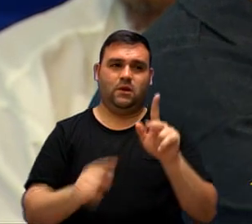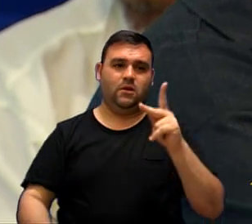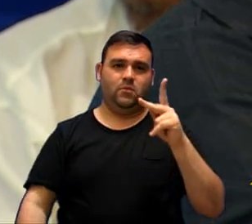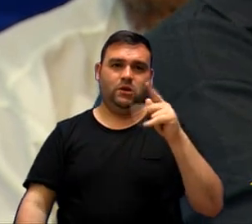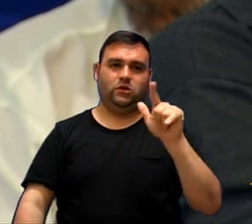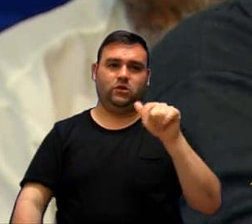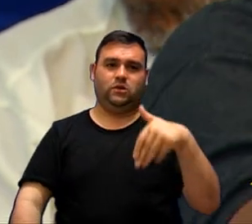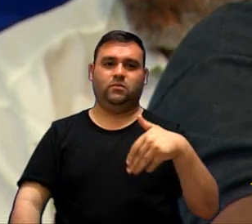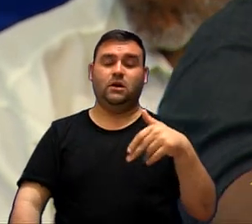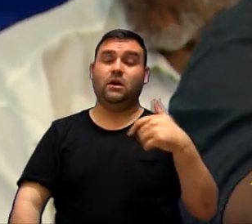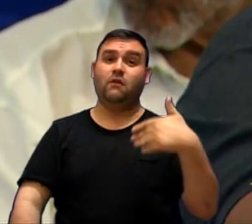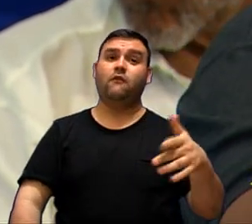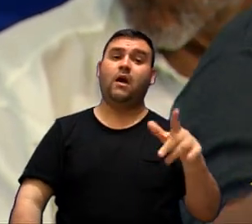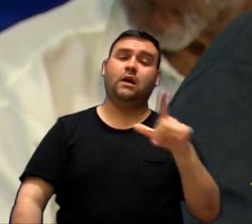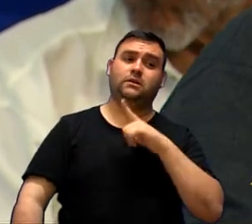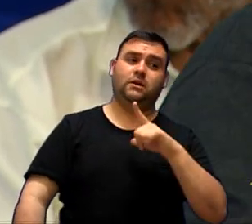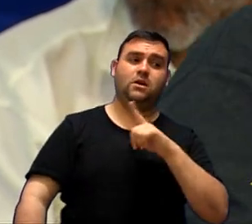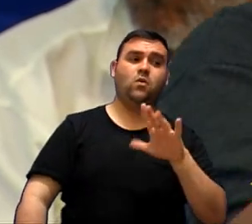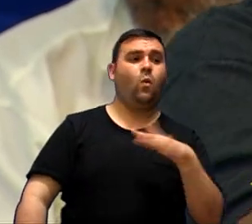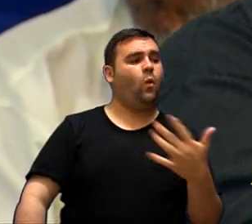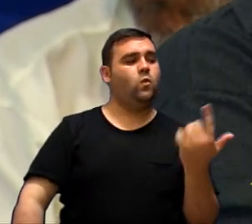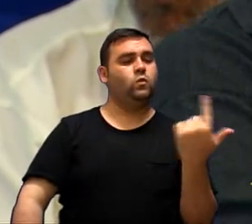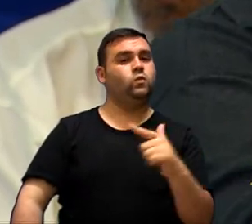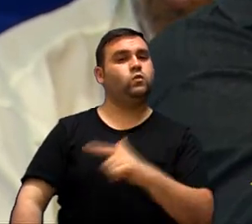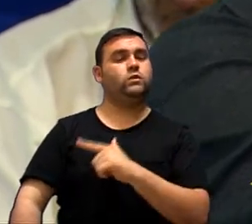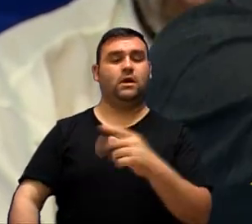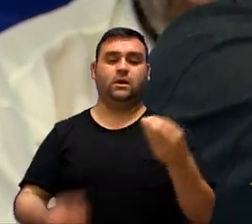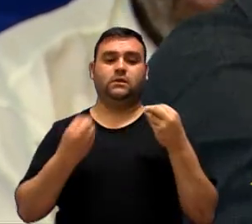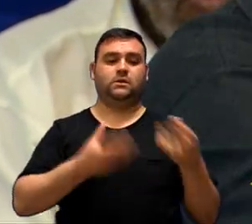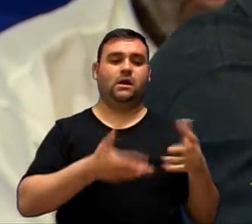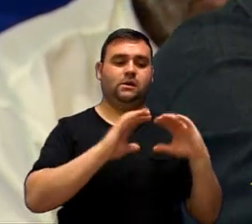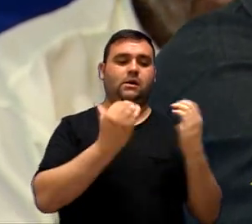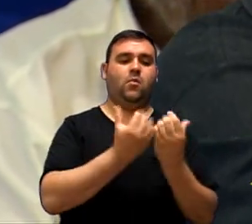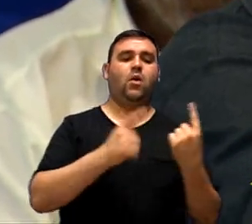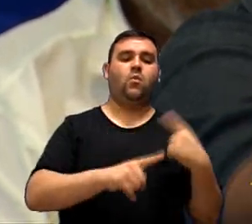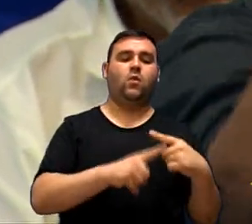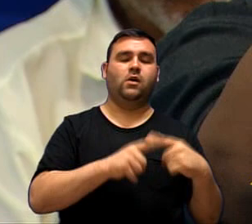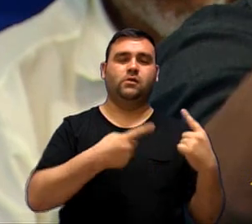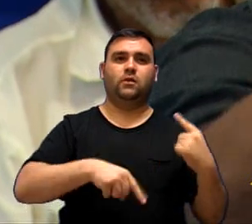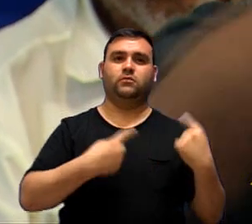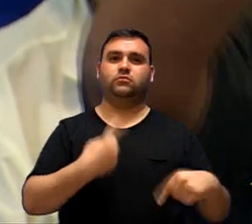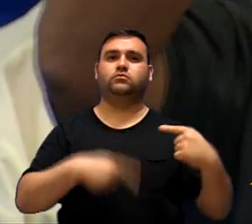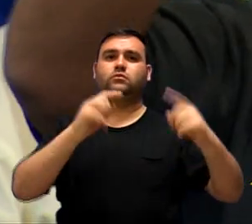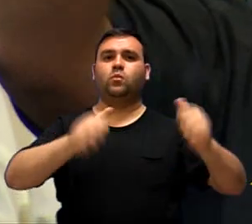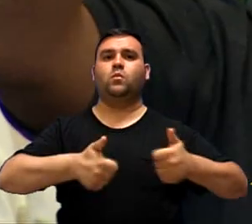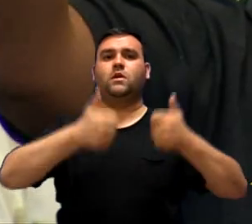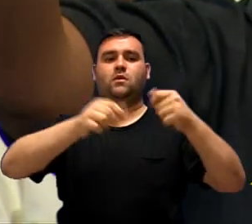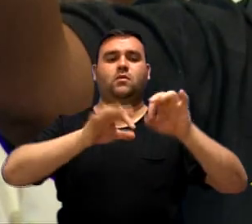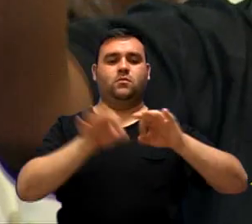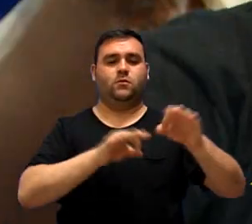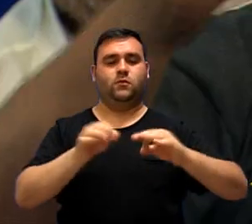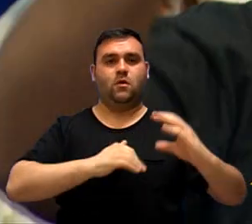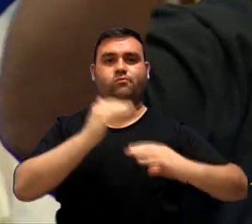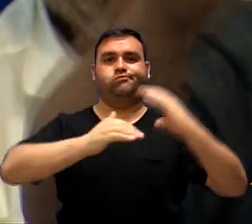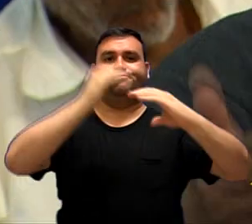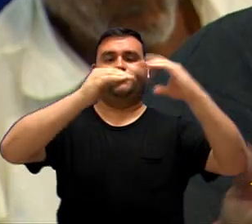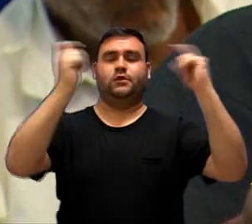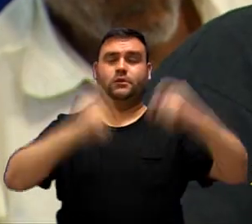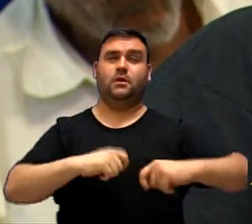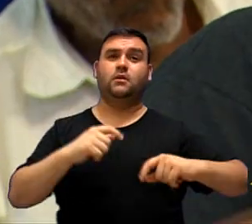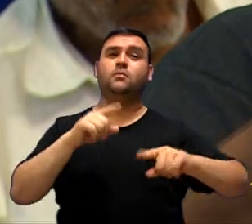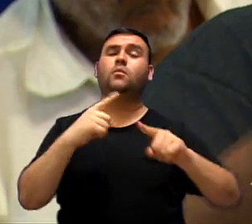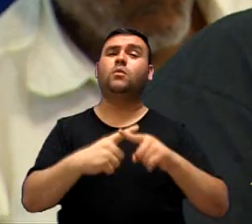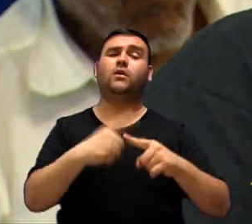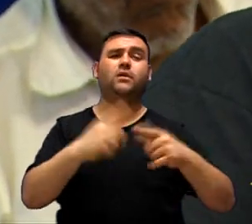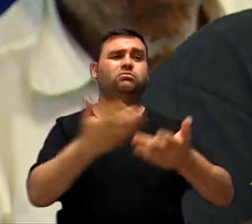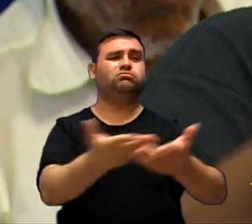PGN, se ele vai ou não ser enviado para a Câmara, para que a gente possa debater melhorias no plano de carreira. Porque,